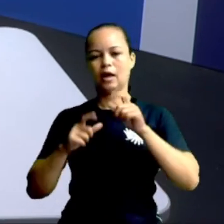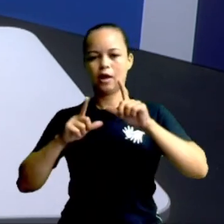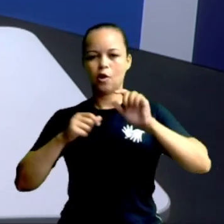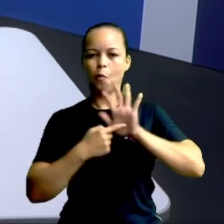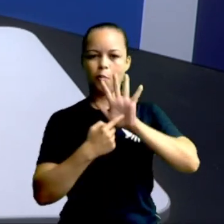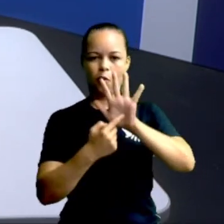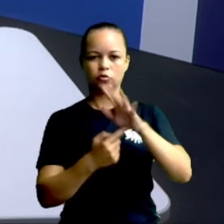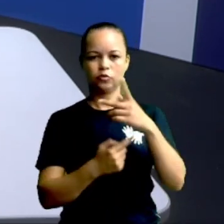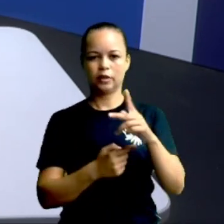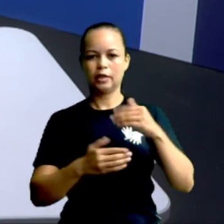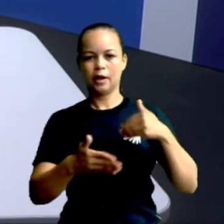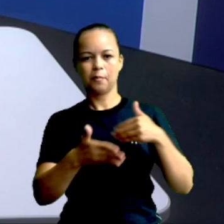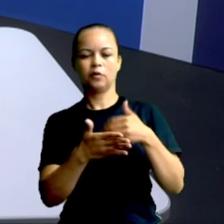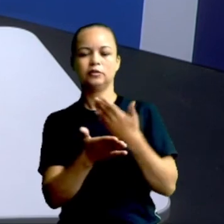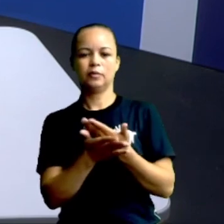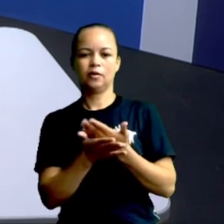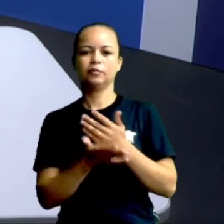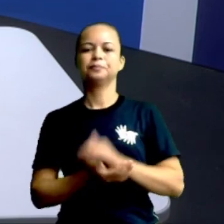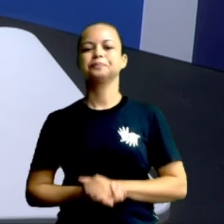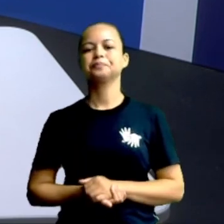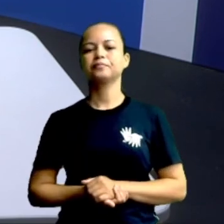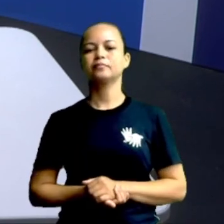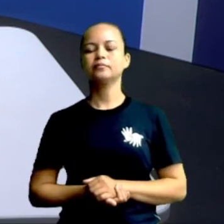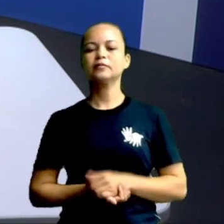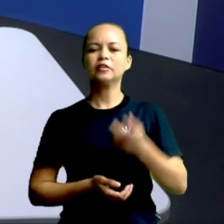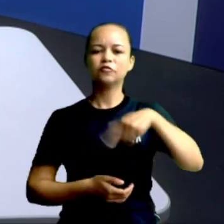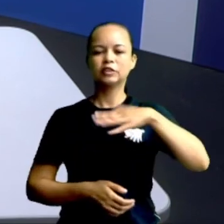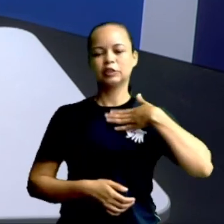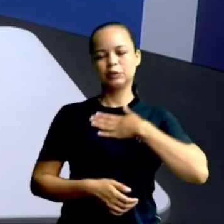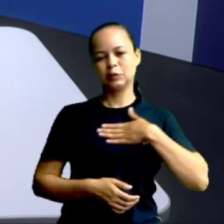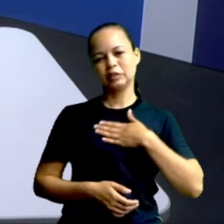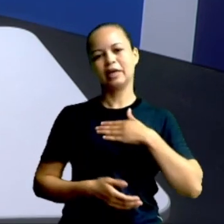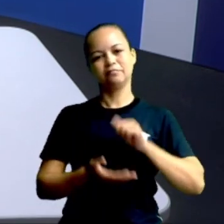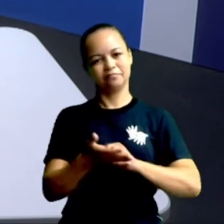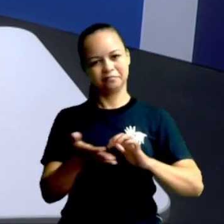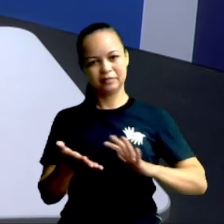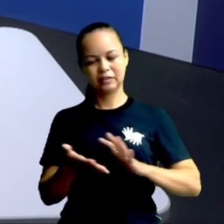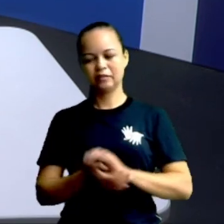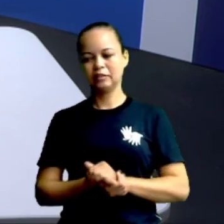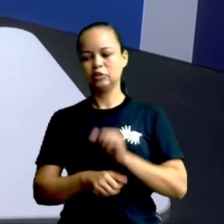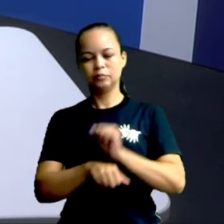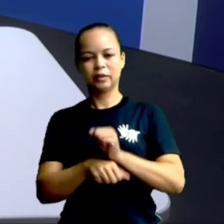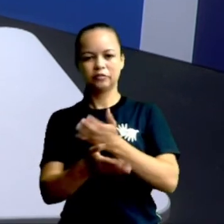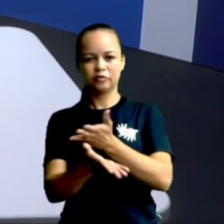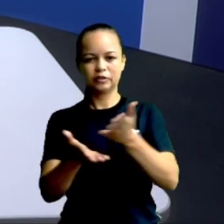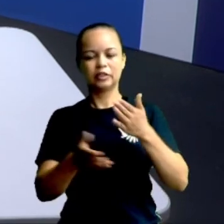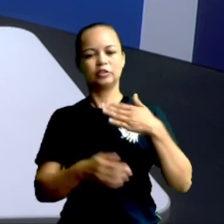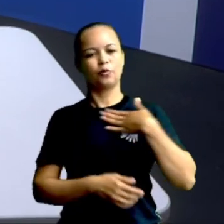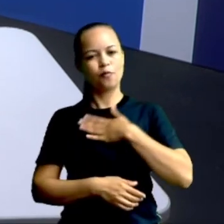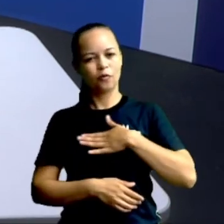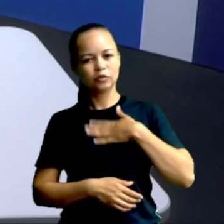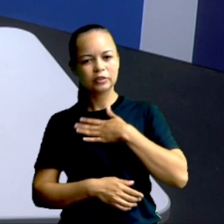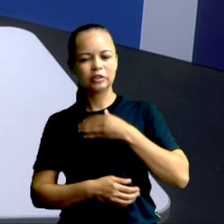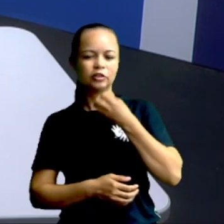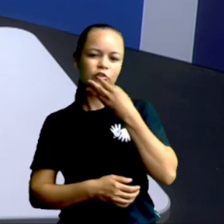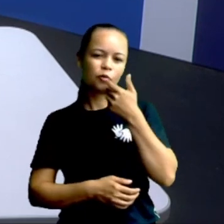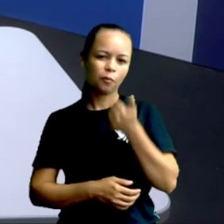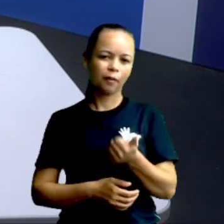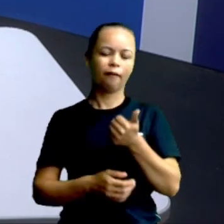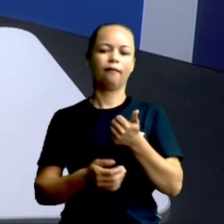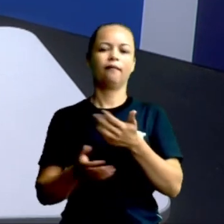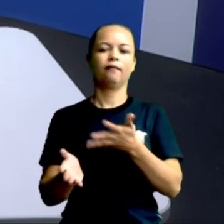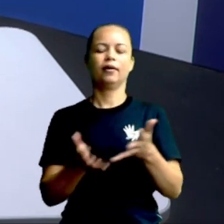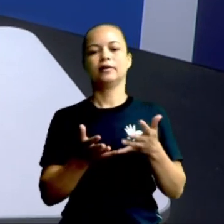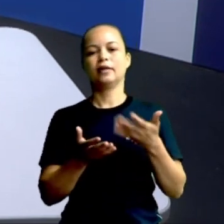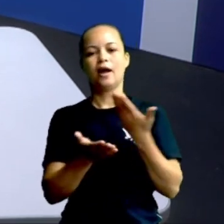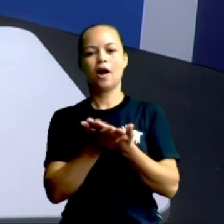bom? E aí, gostaram da atividade? Espero que vocês tenham gostado, certo? Espero que vocês estejam bem. Essa foi a nossa aula de